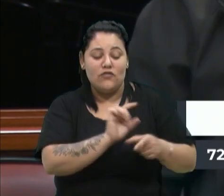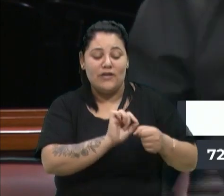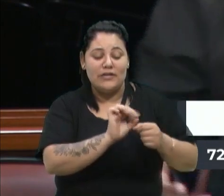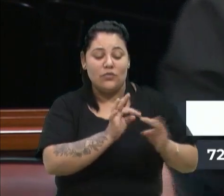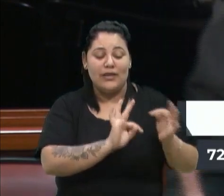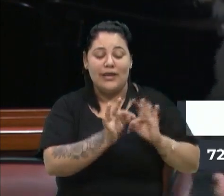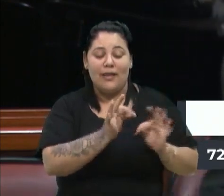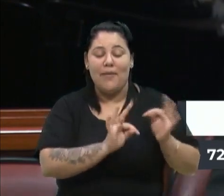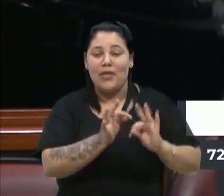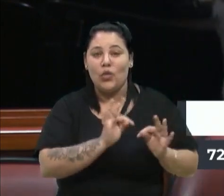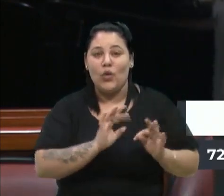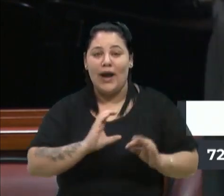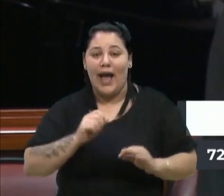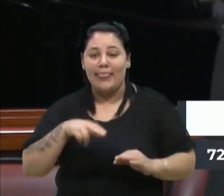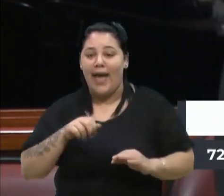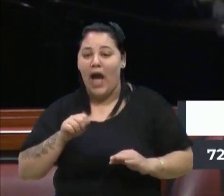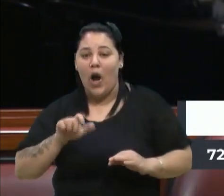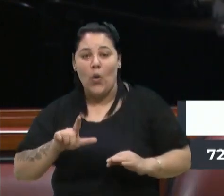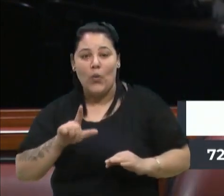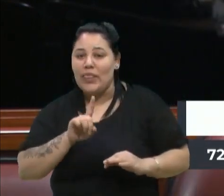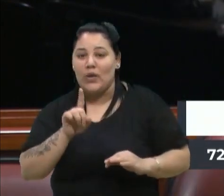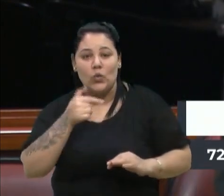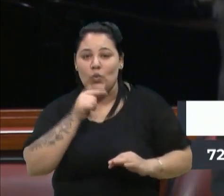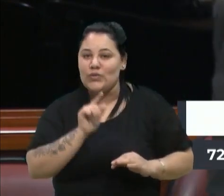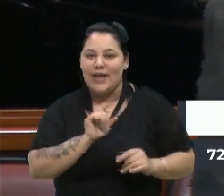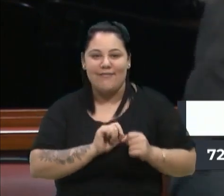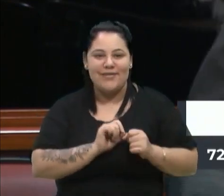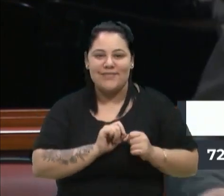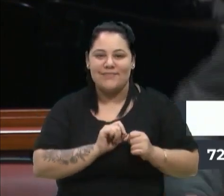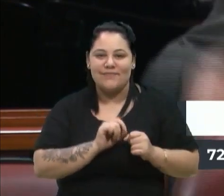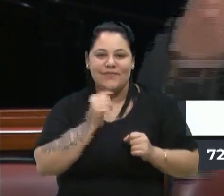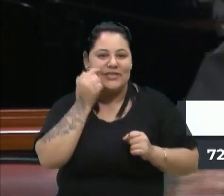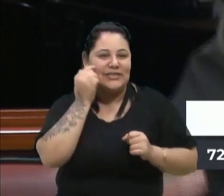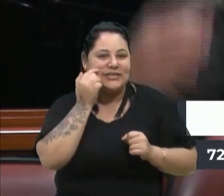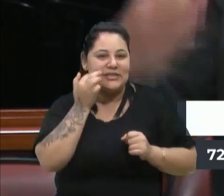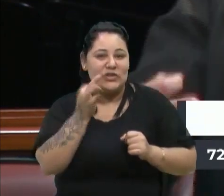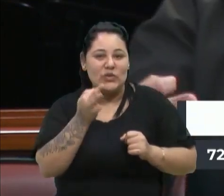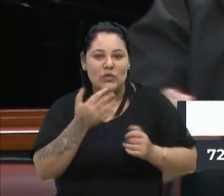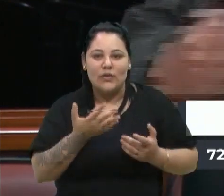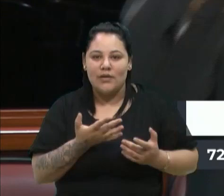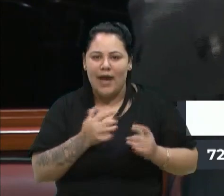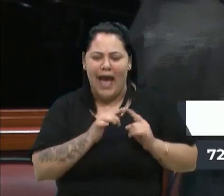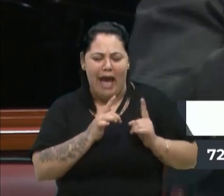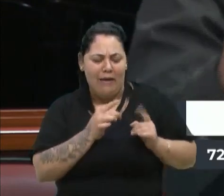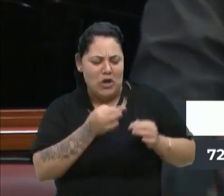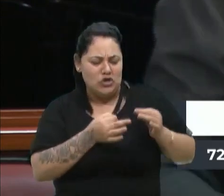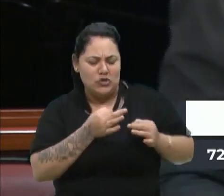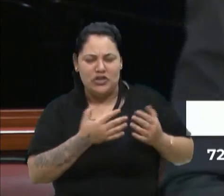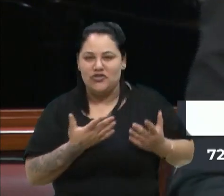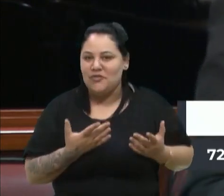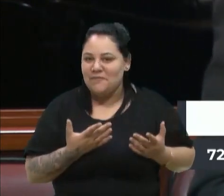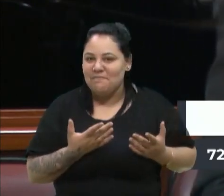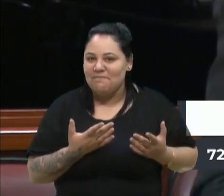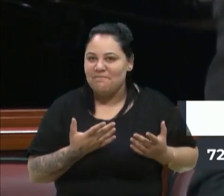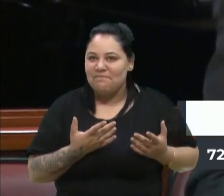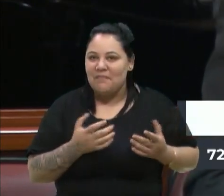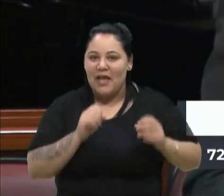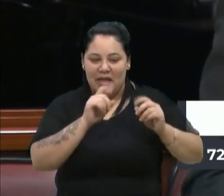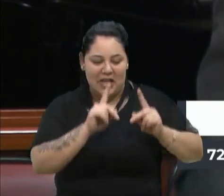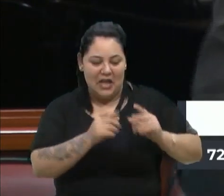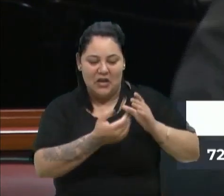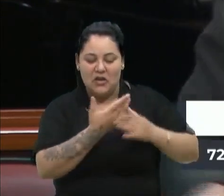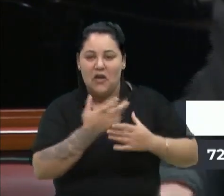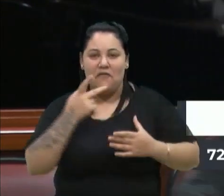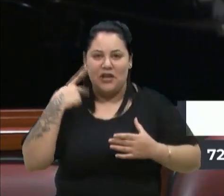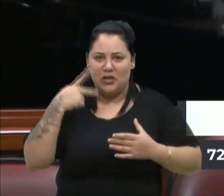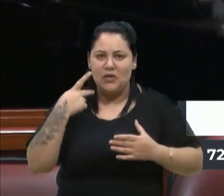fazer? Ah, mas é uma questão jurídica. Tá, ninguém me respondeu. Quem personalizou foi a